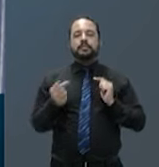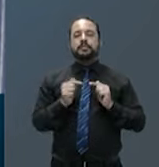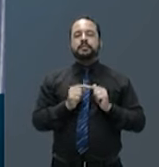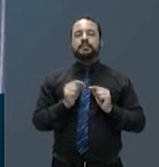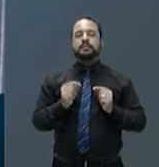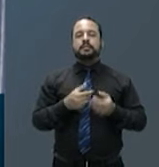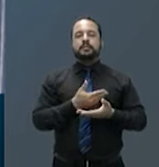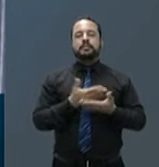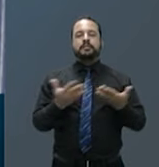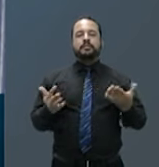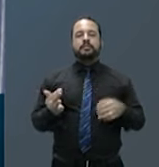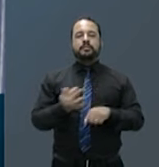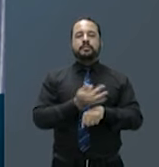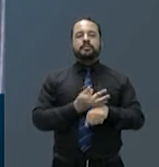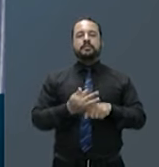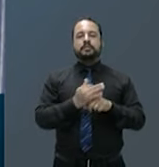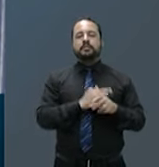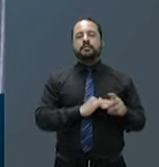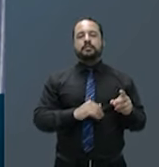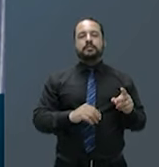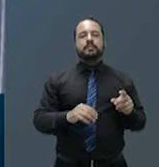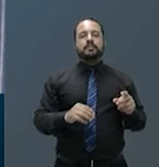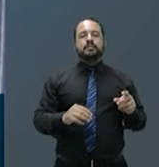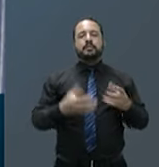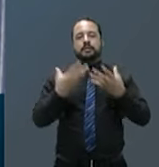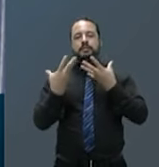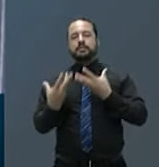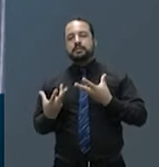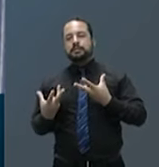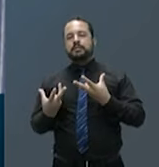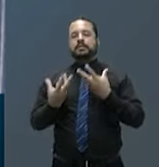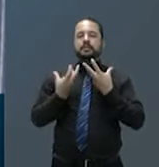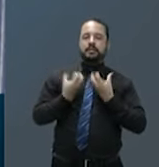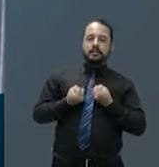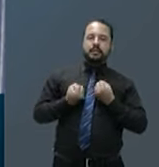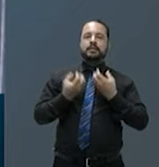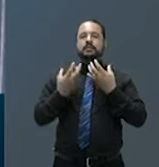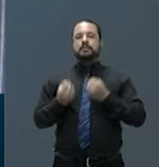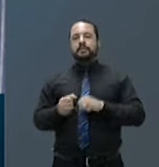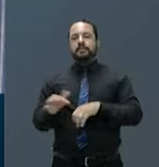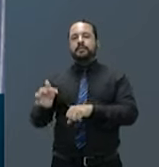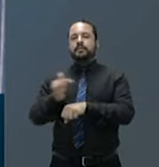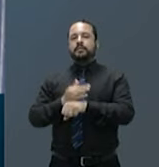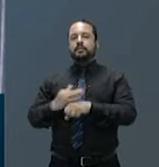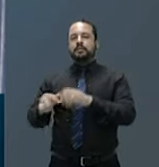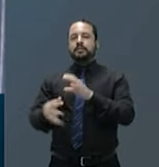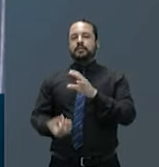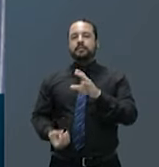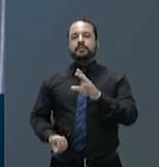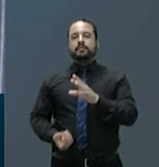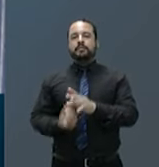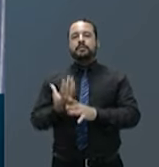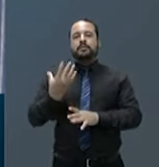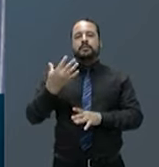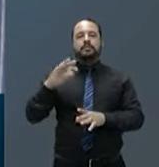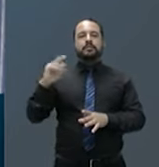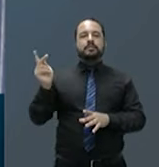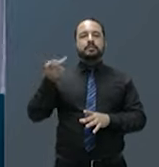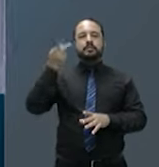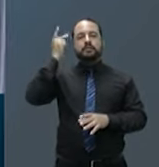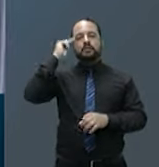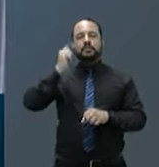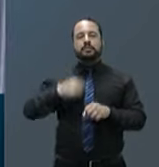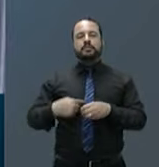demais feriados locais ou, ao menos, ao feriado do dia da fundação da cidade de São Paulo, e